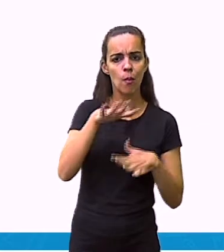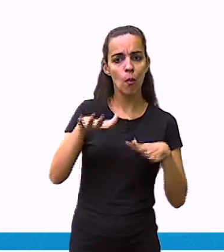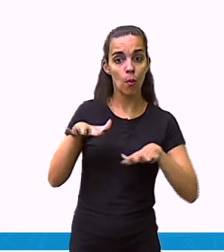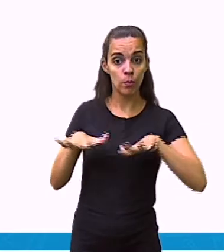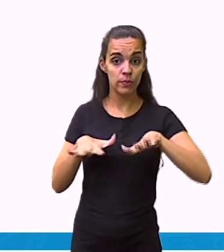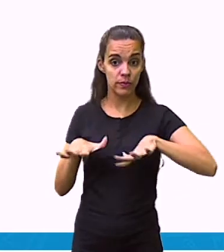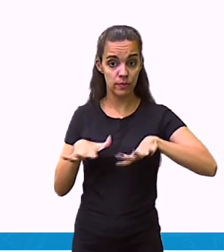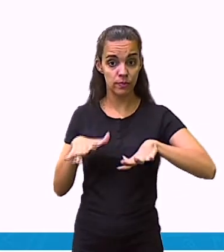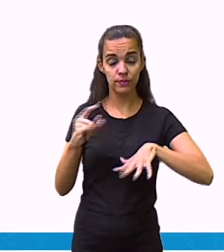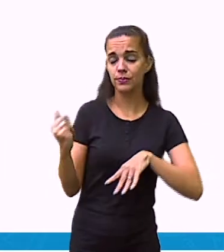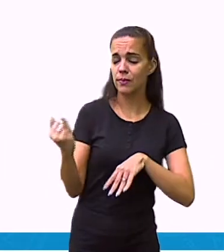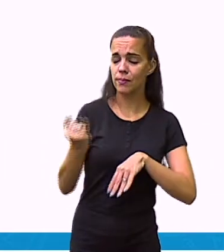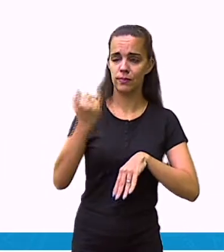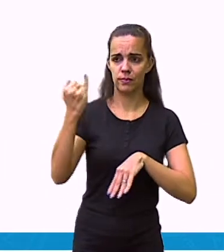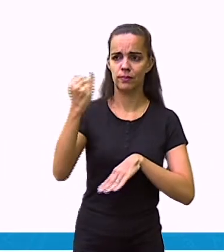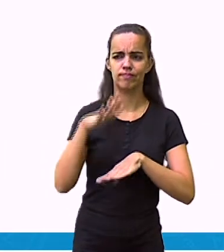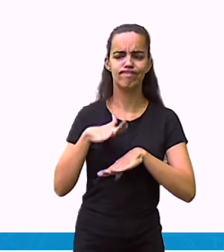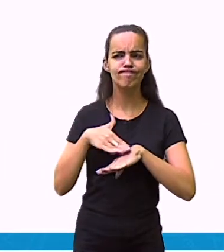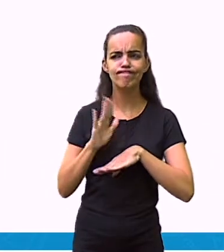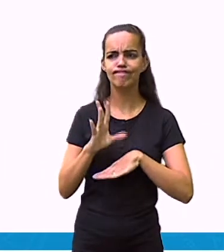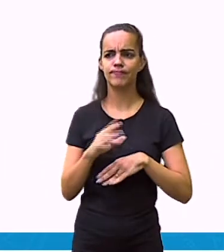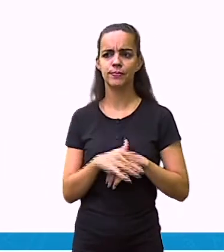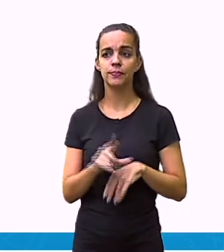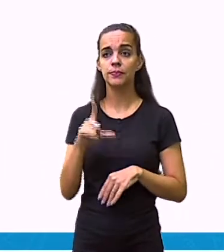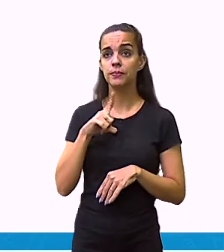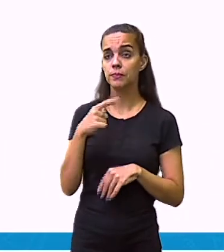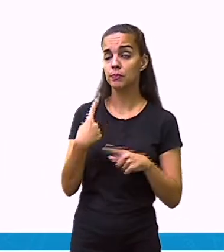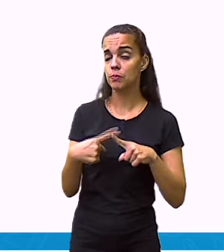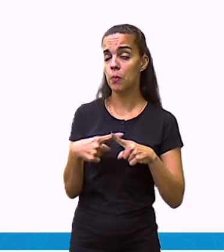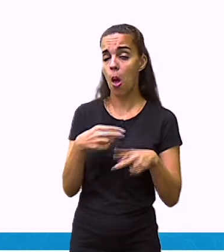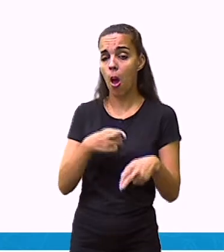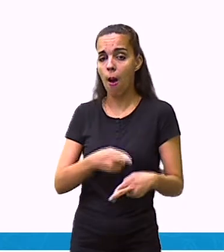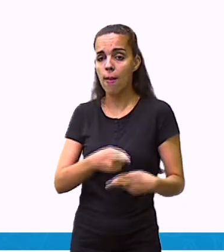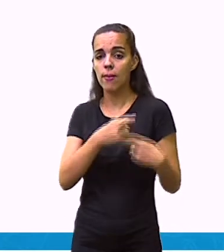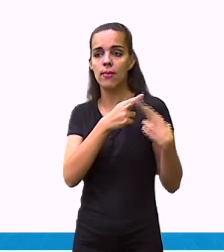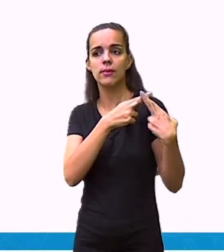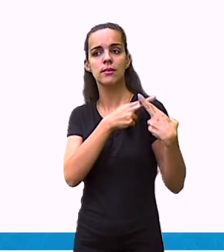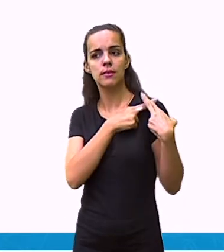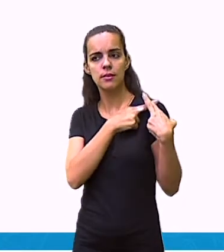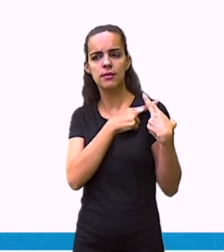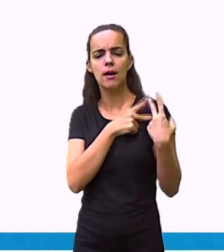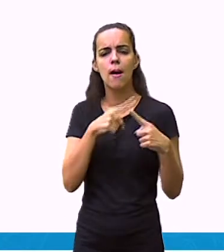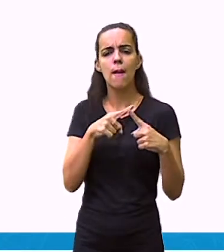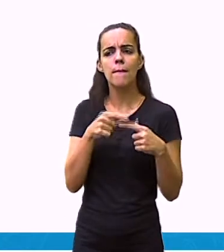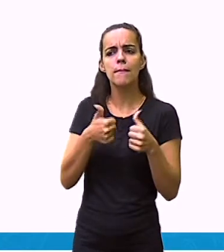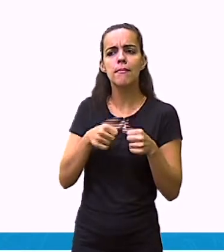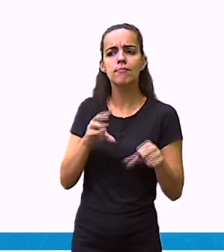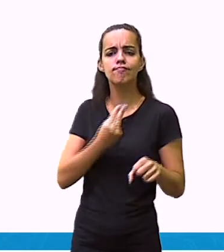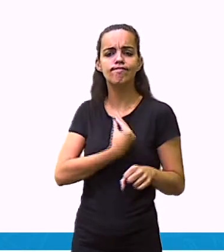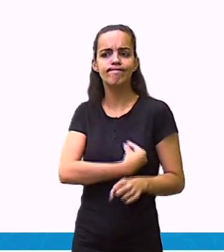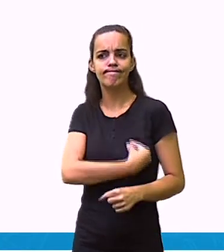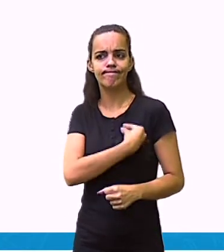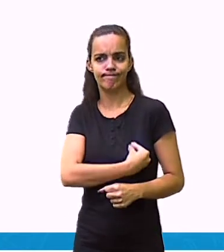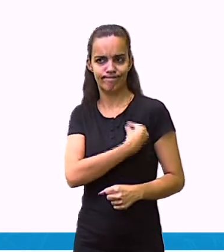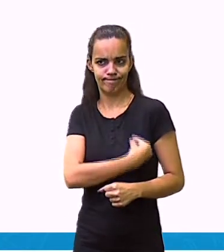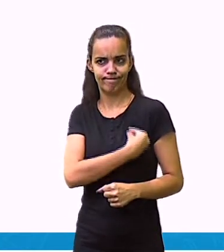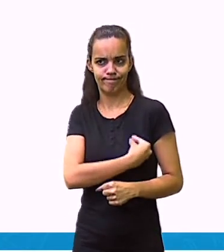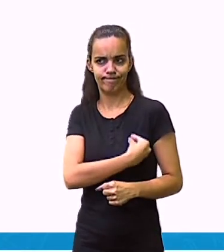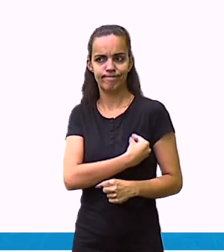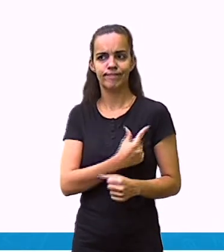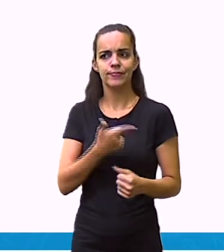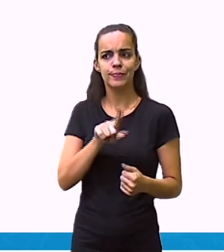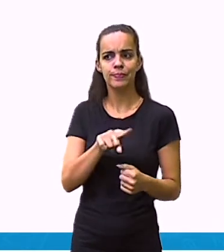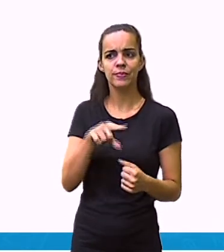muito importante, pois ele é responsável pela existência e a